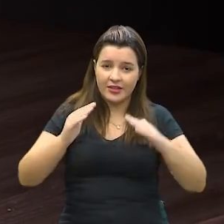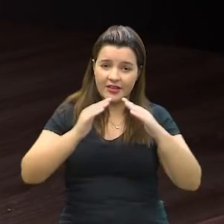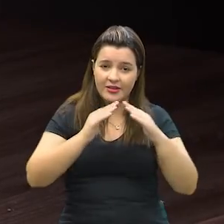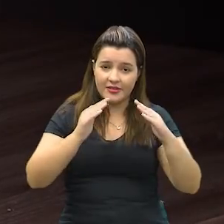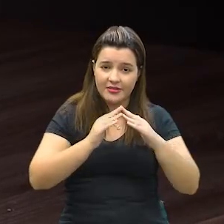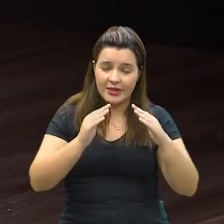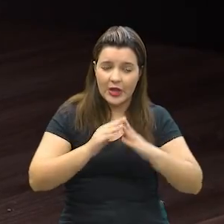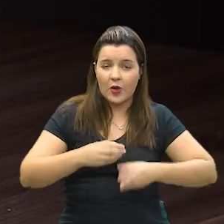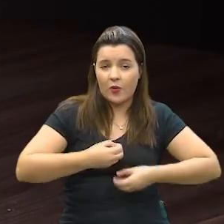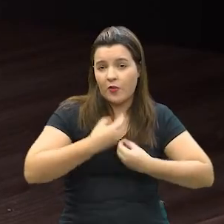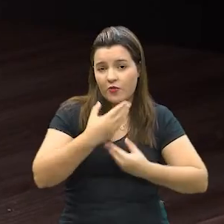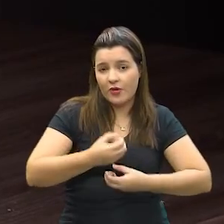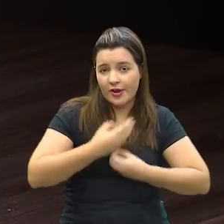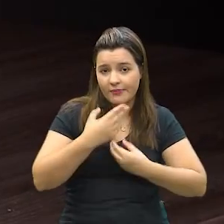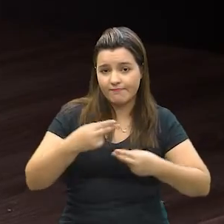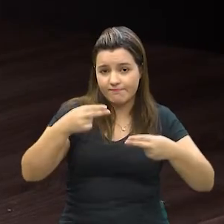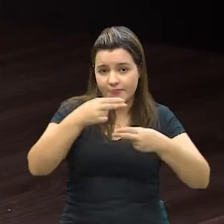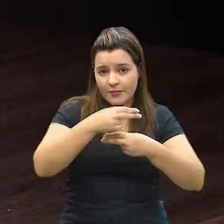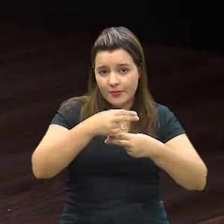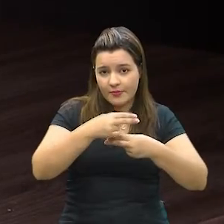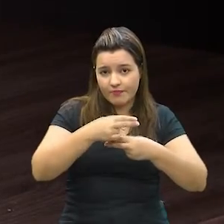casa, quer alguma informação, ó,